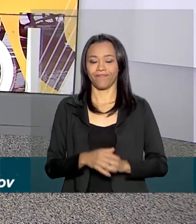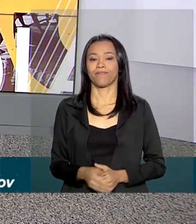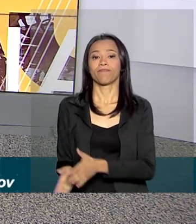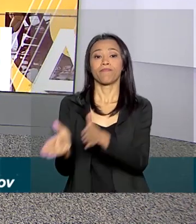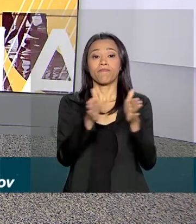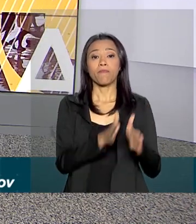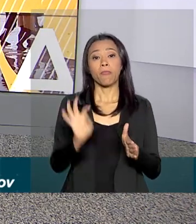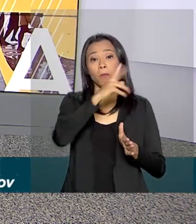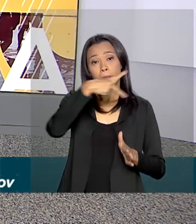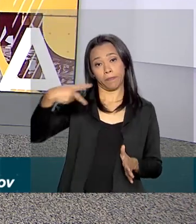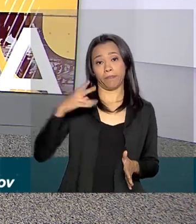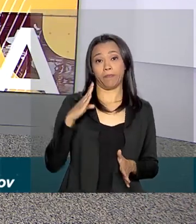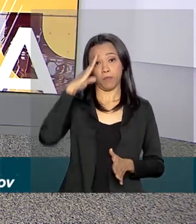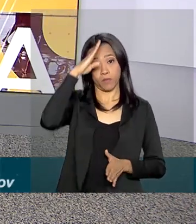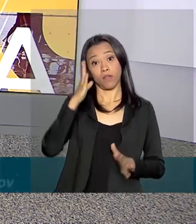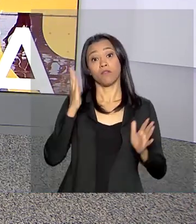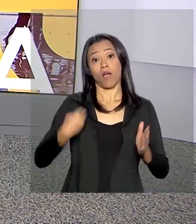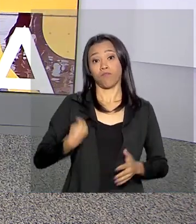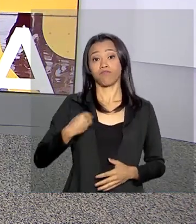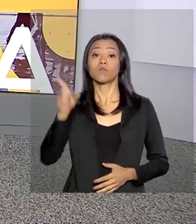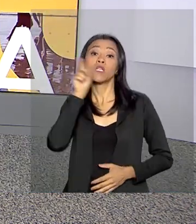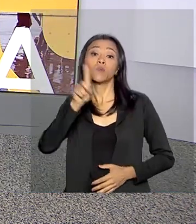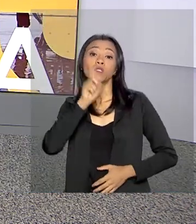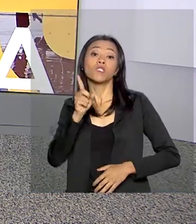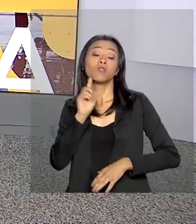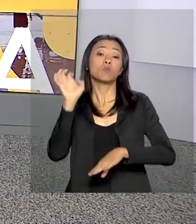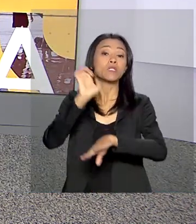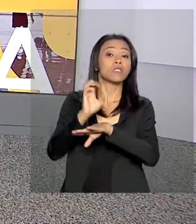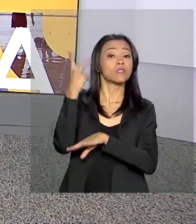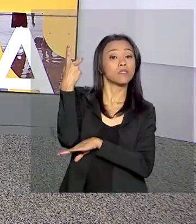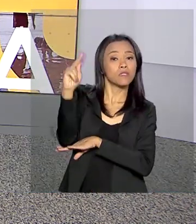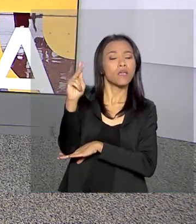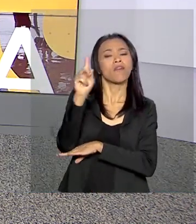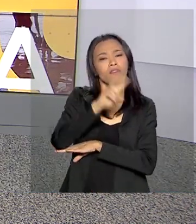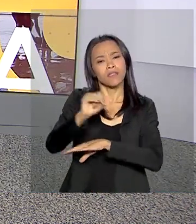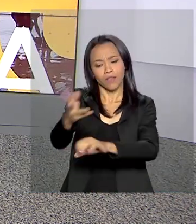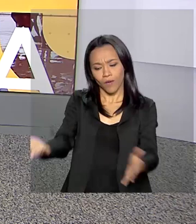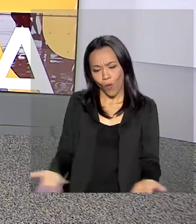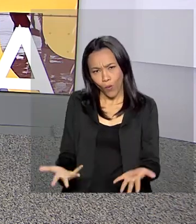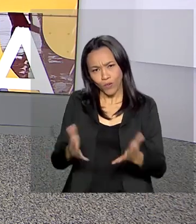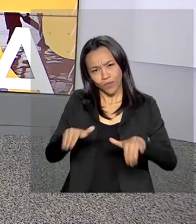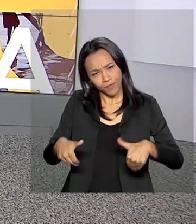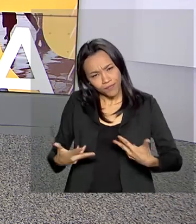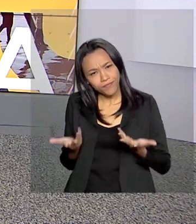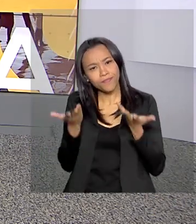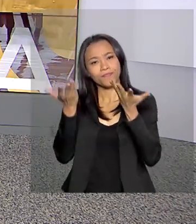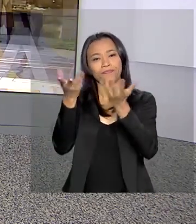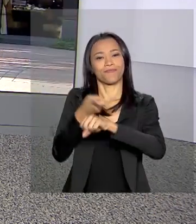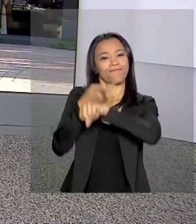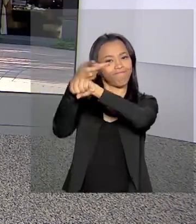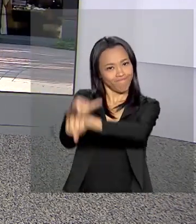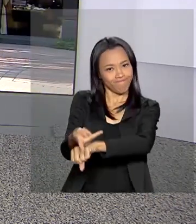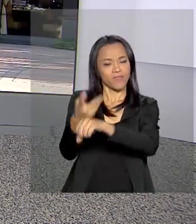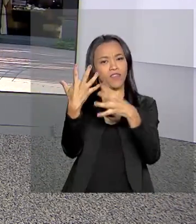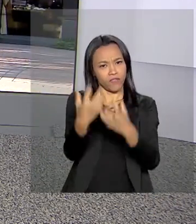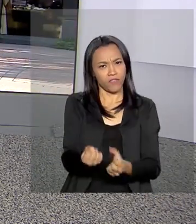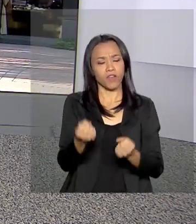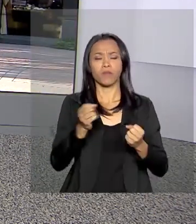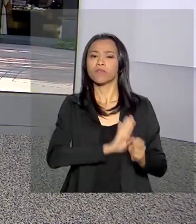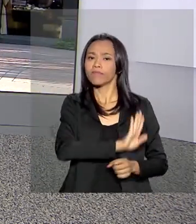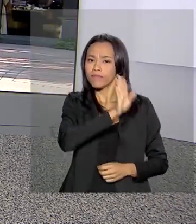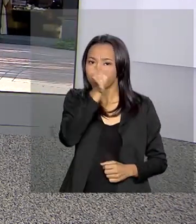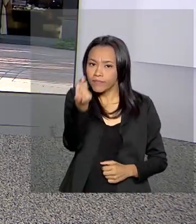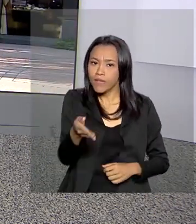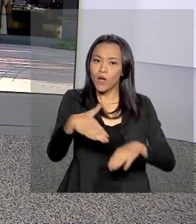o presidente jair bolsonaro está em dallas nos estados unidos onde vai ser homenageado hoje então vamos até lá conversar com a nossa repórter luana